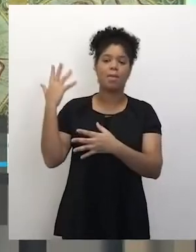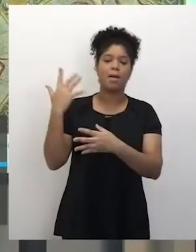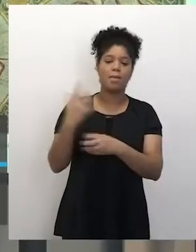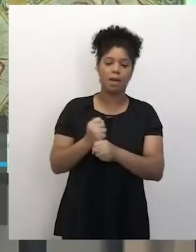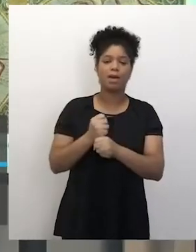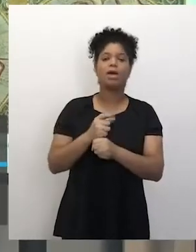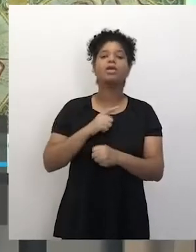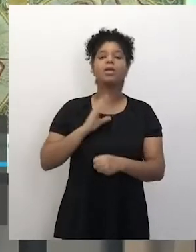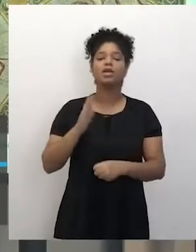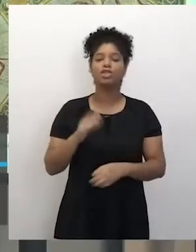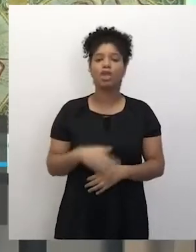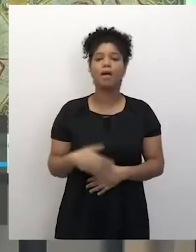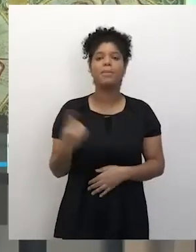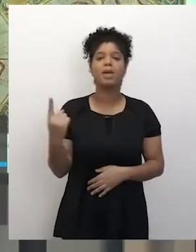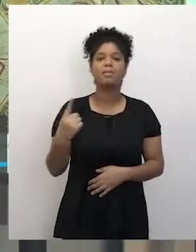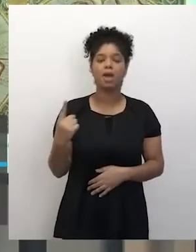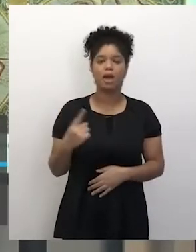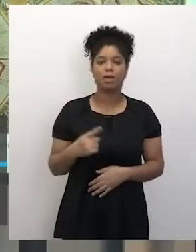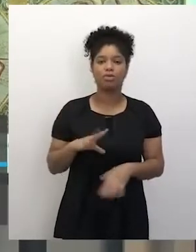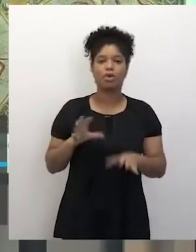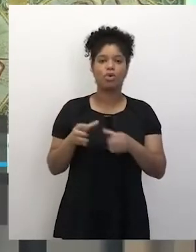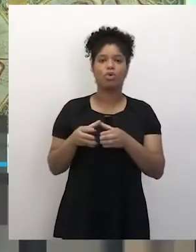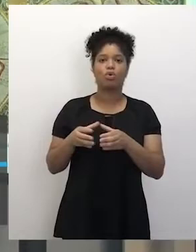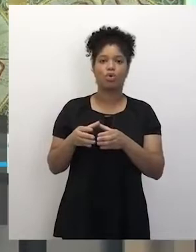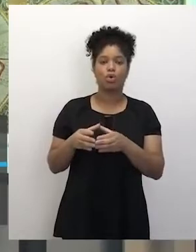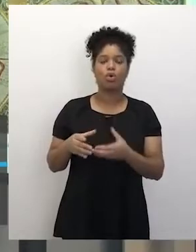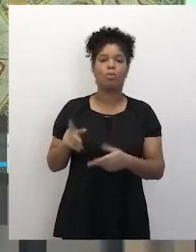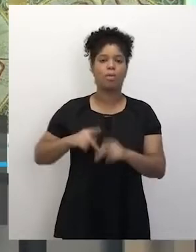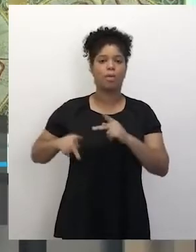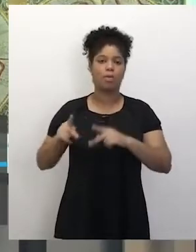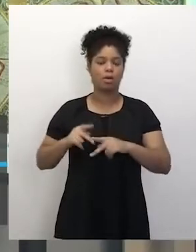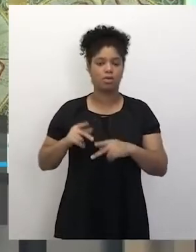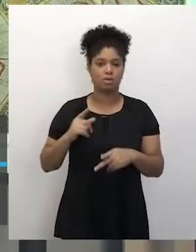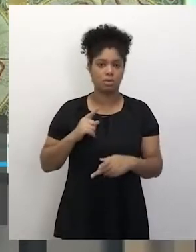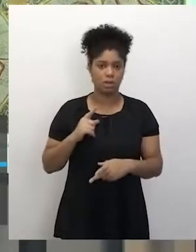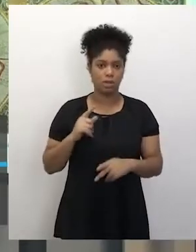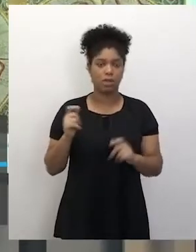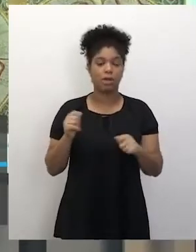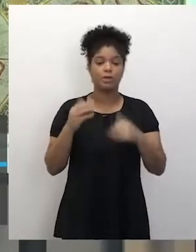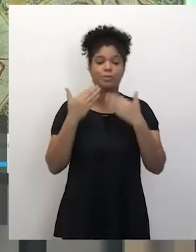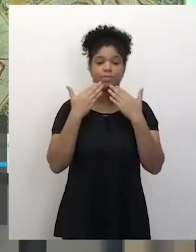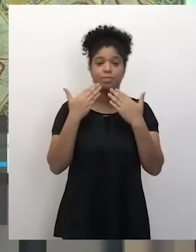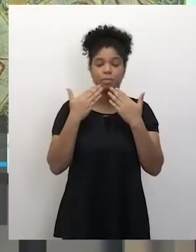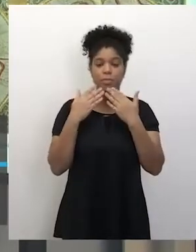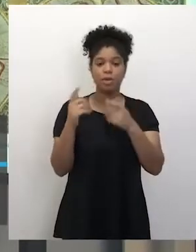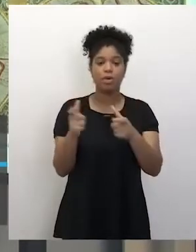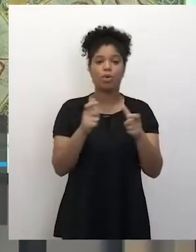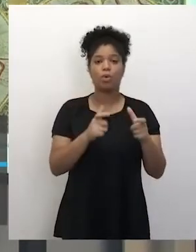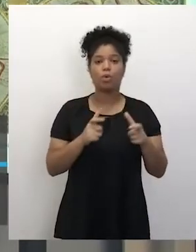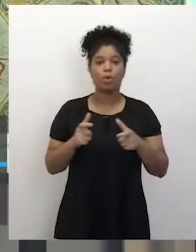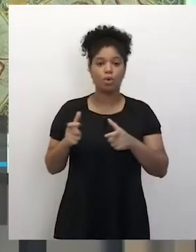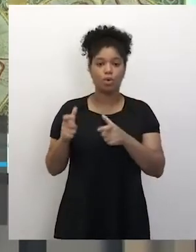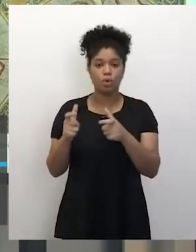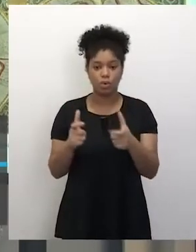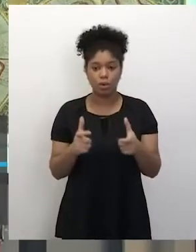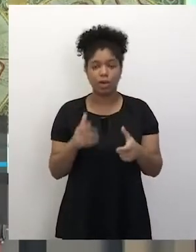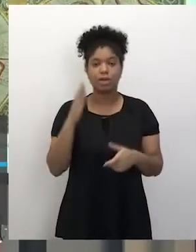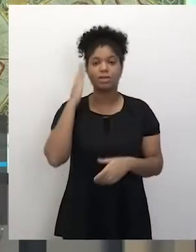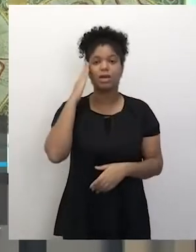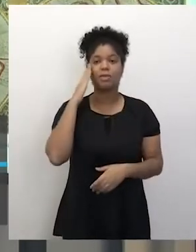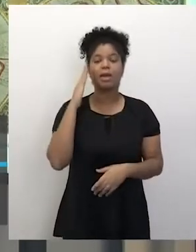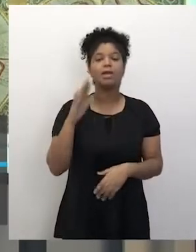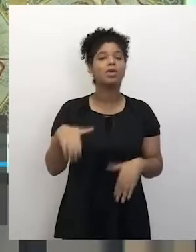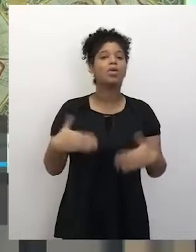aí nas primeiras civilizações, né, para de certo modo estar mostrando a localização da onde está